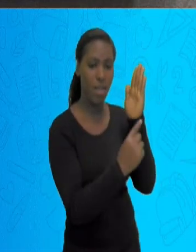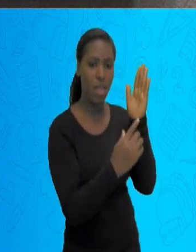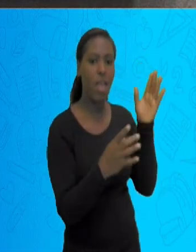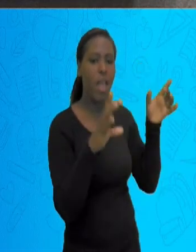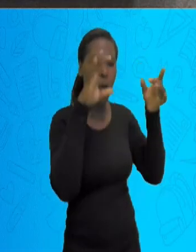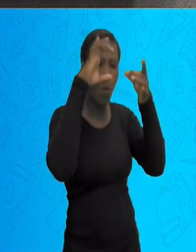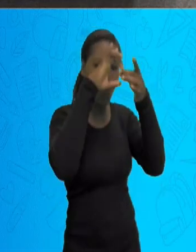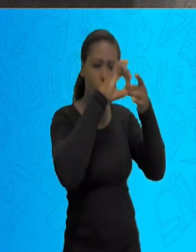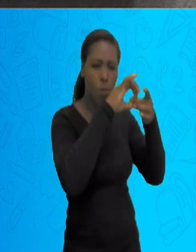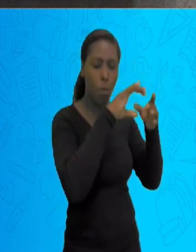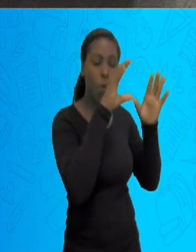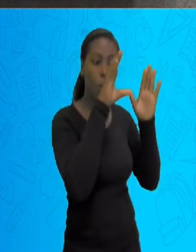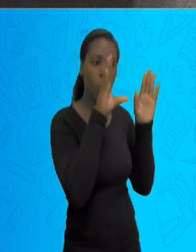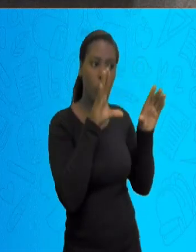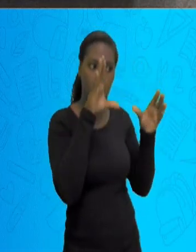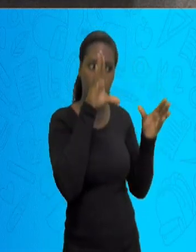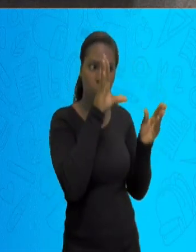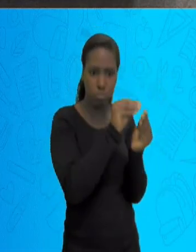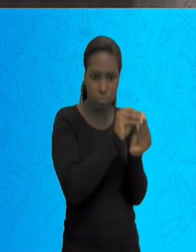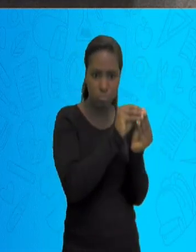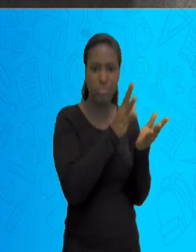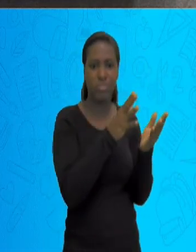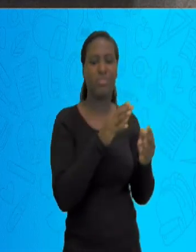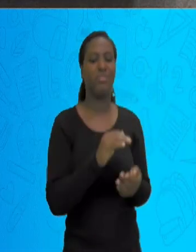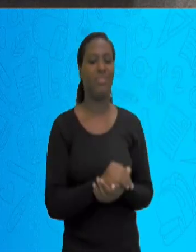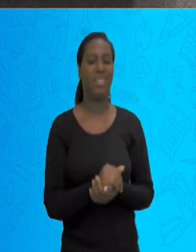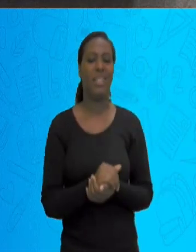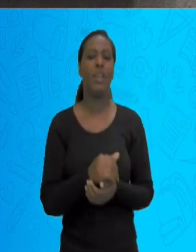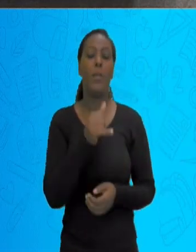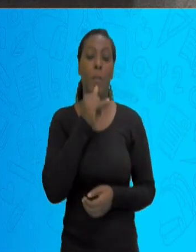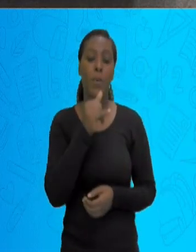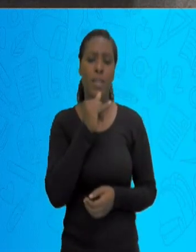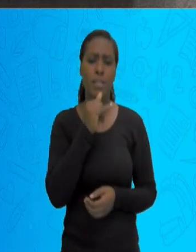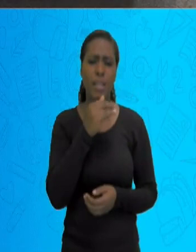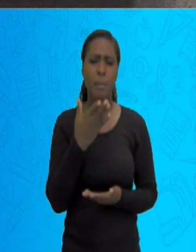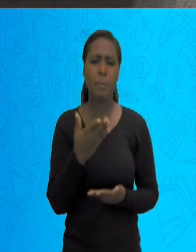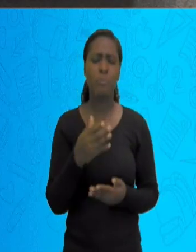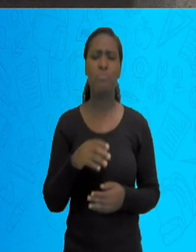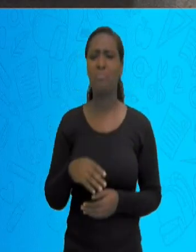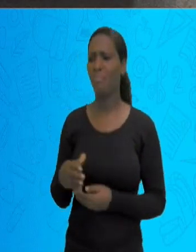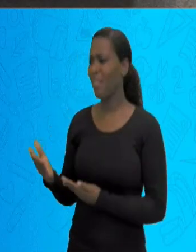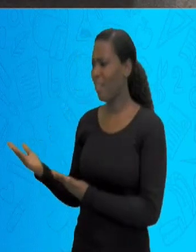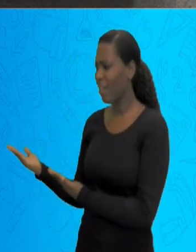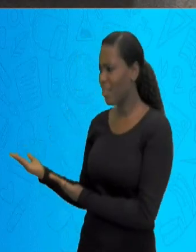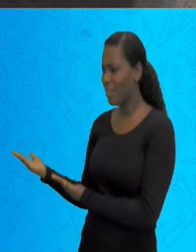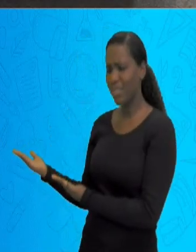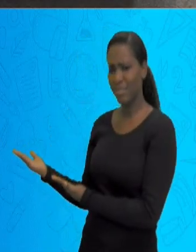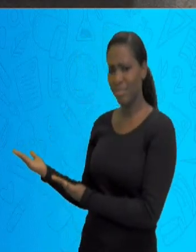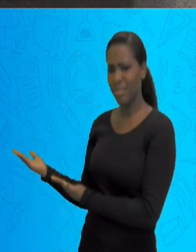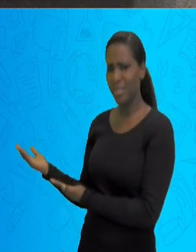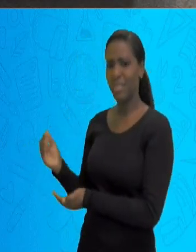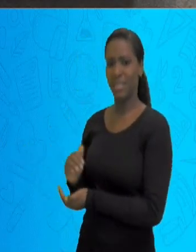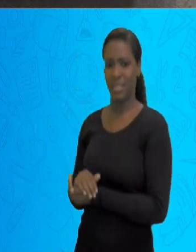Acompanhe o exemplo, que é o Soneto de Fidelidade, de Vinícius de Moraes.